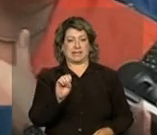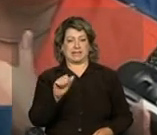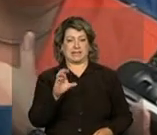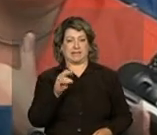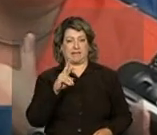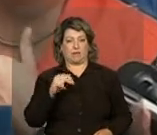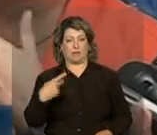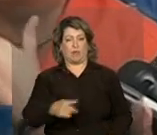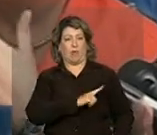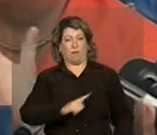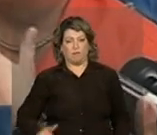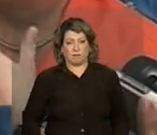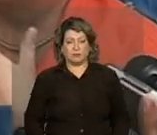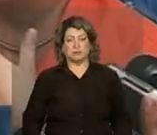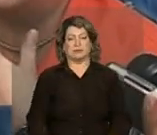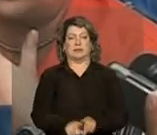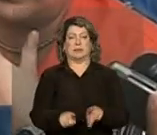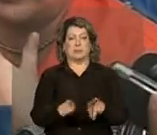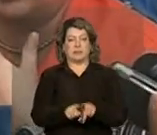e a defesa civil